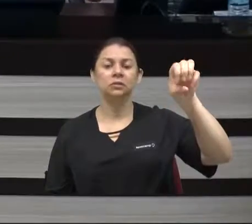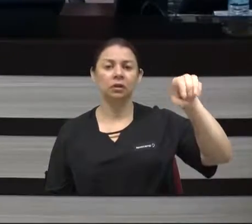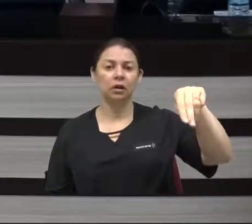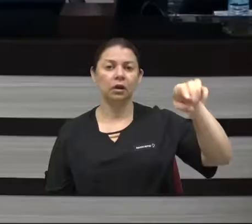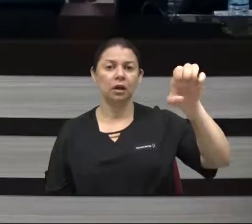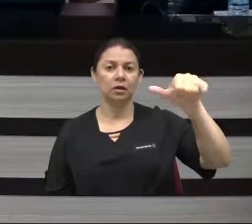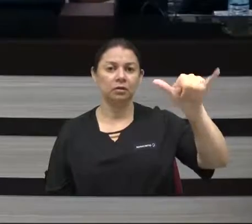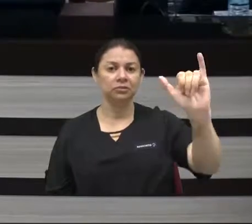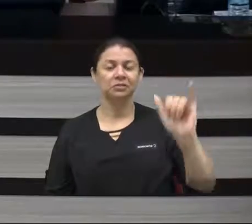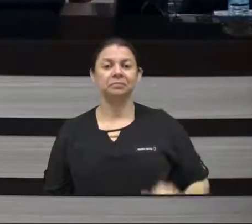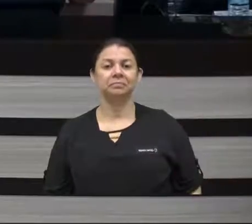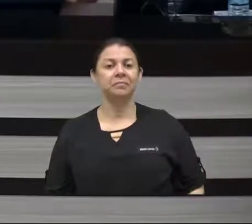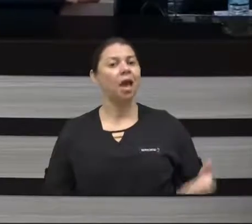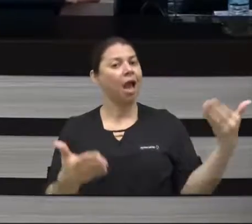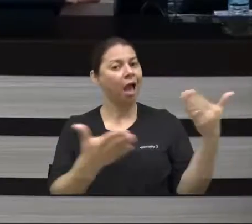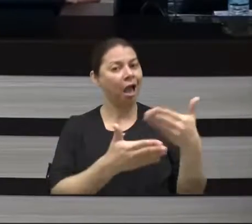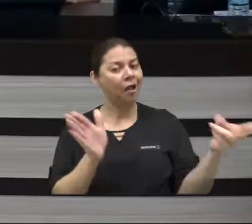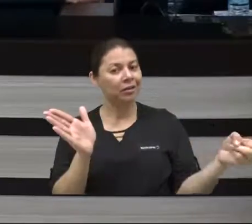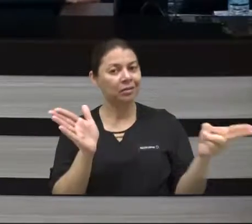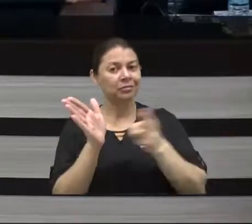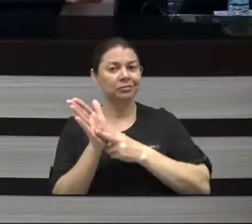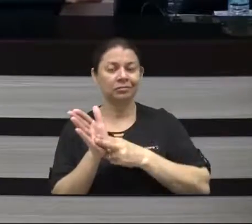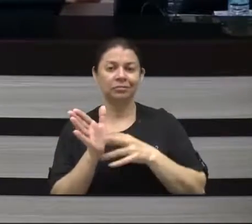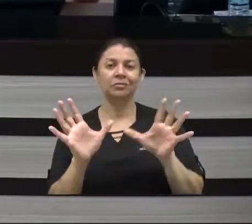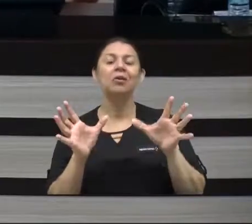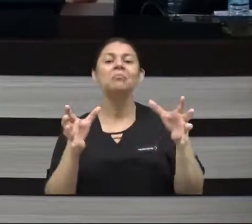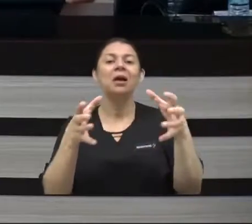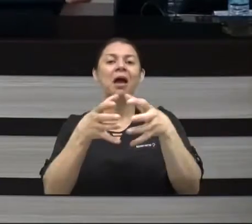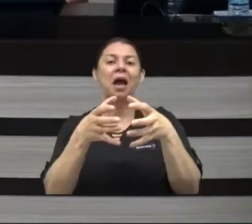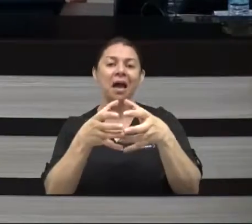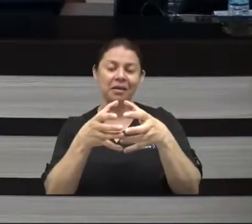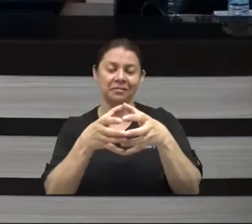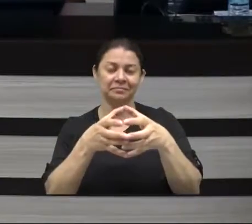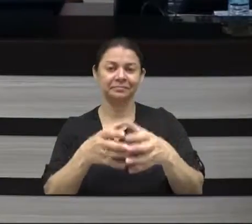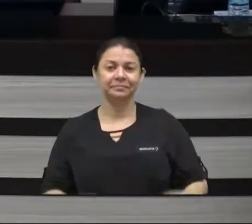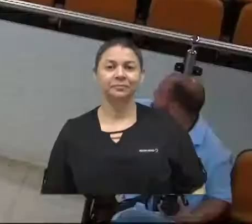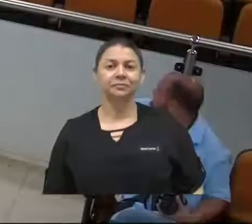vai assumir a Câmara a partir de